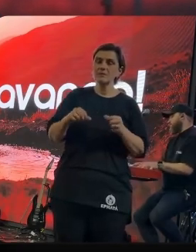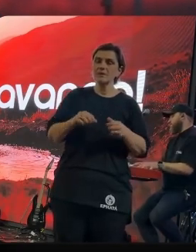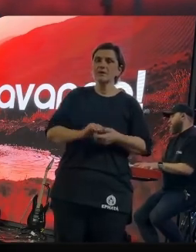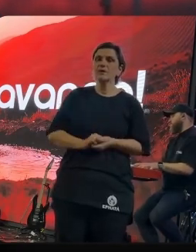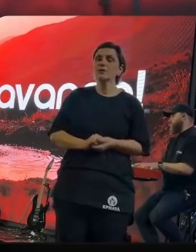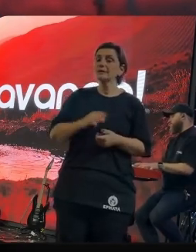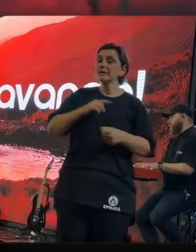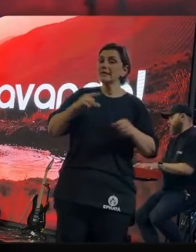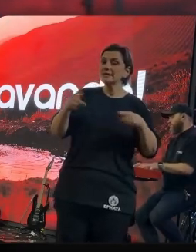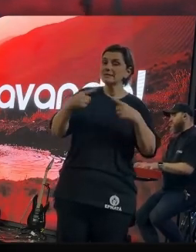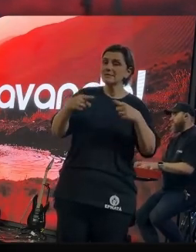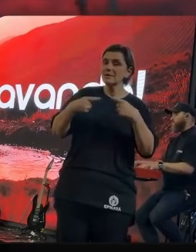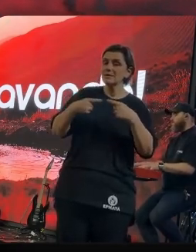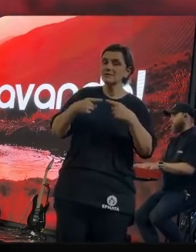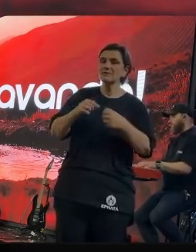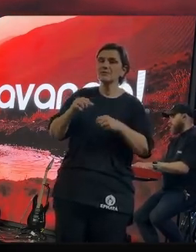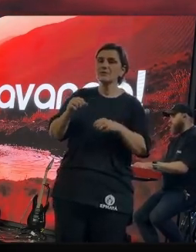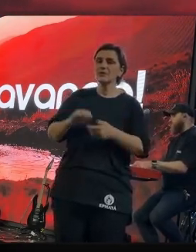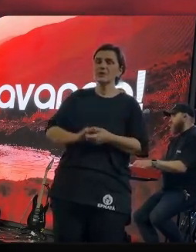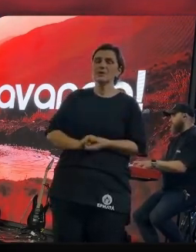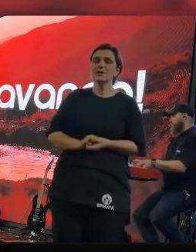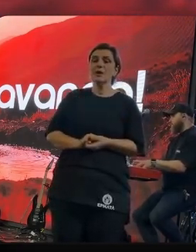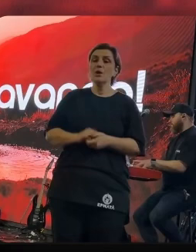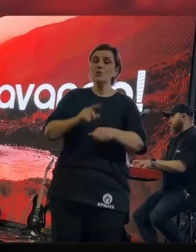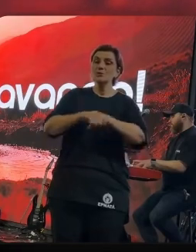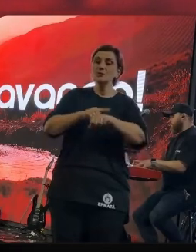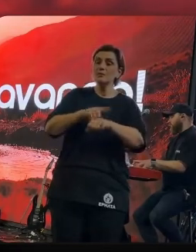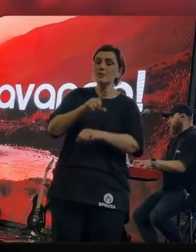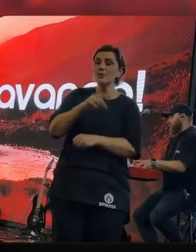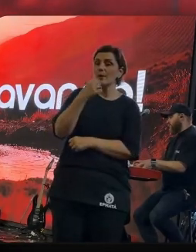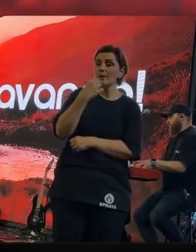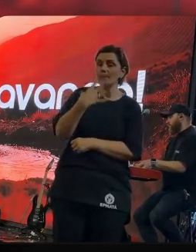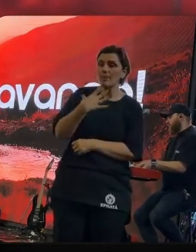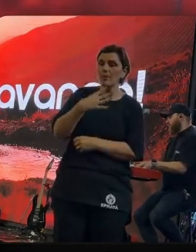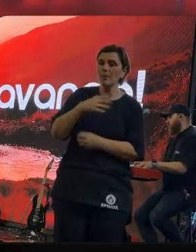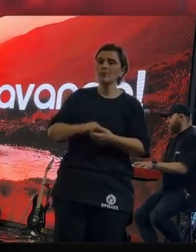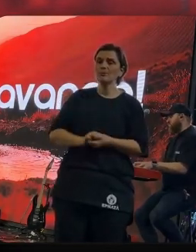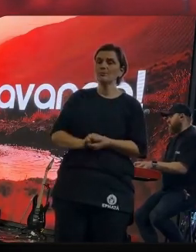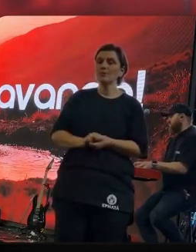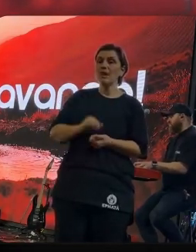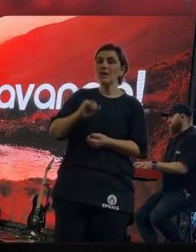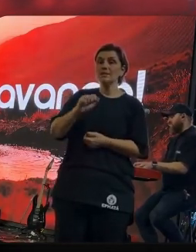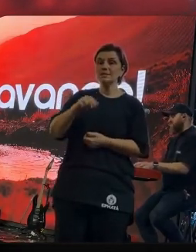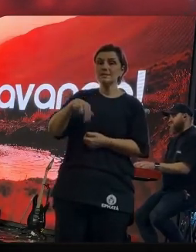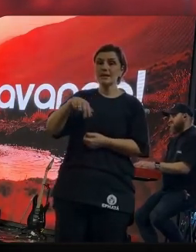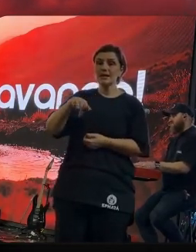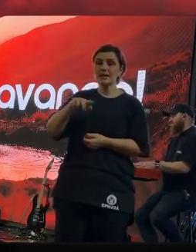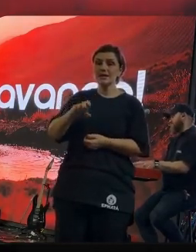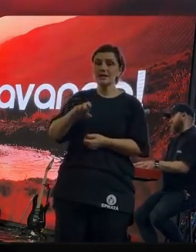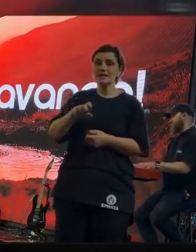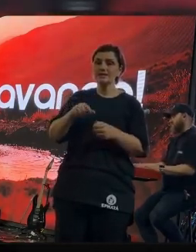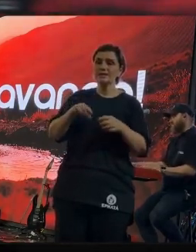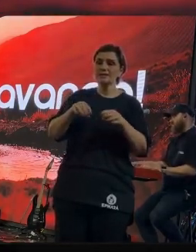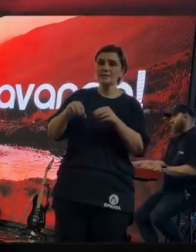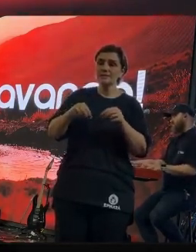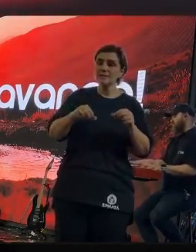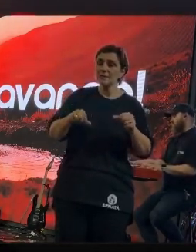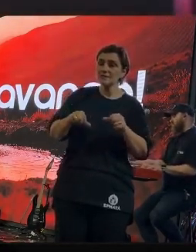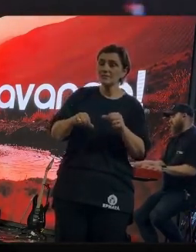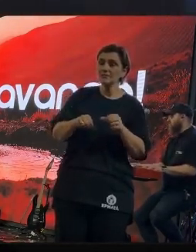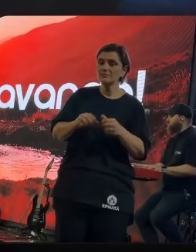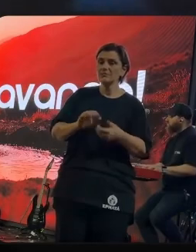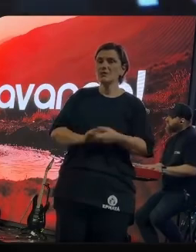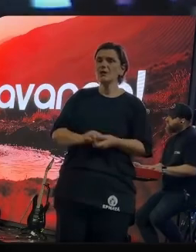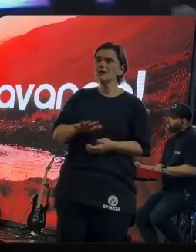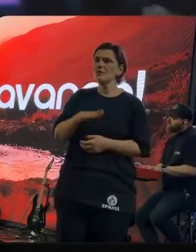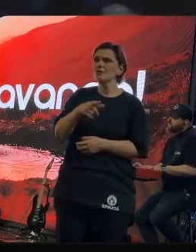muitos desafios, Isaac está semeando. Os tempos não são bons, Isaac está semeando. Deixa eu dizer algo para você que talvez você ainda não